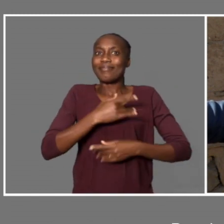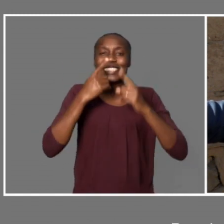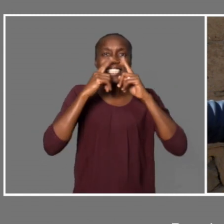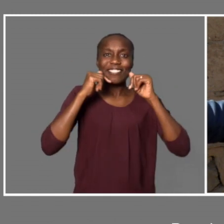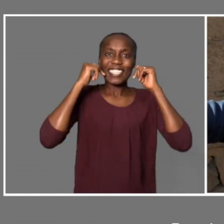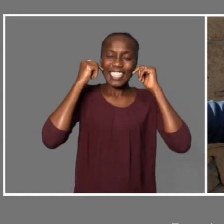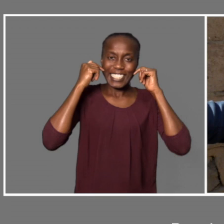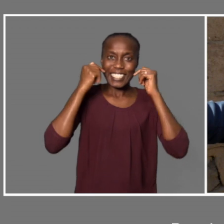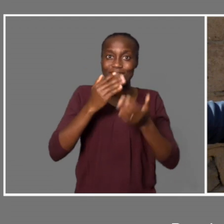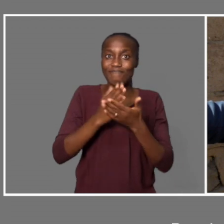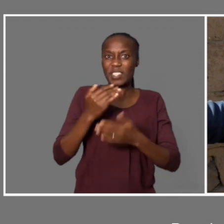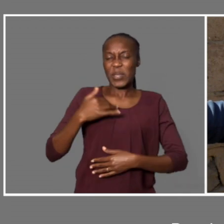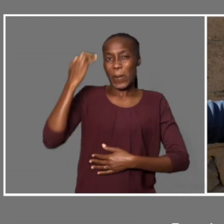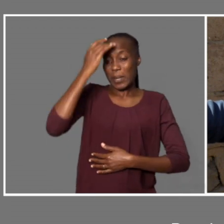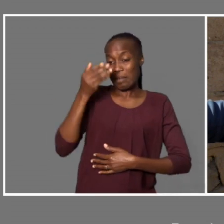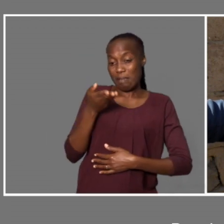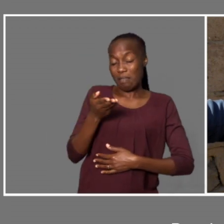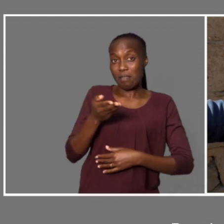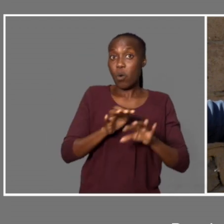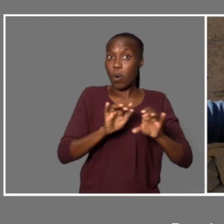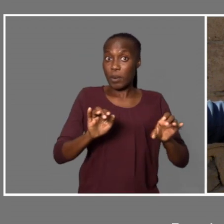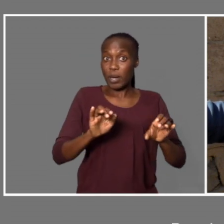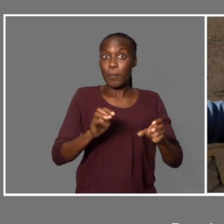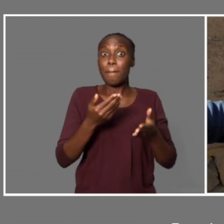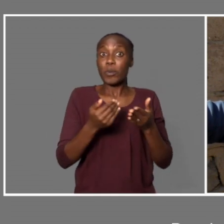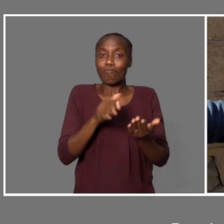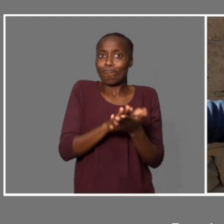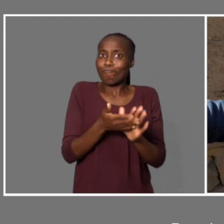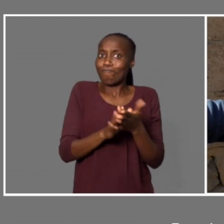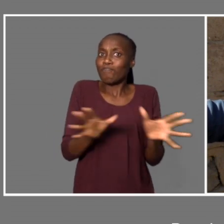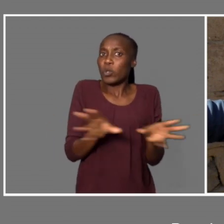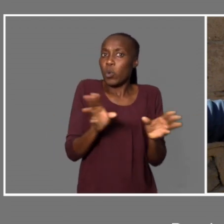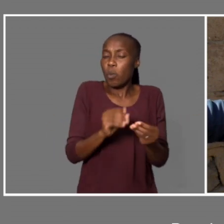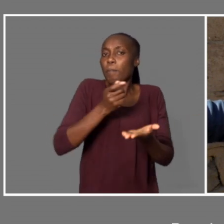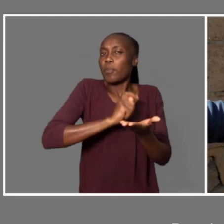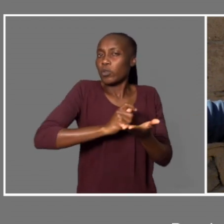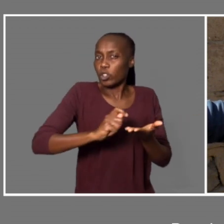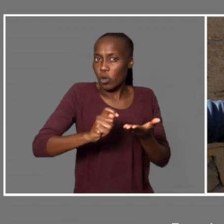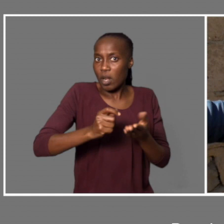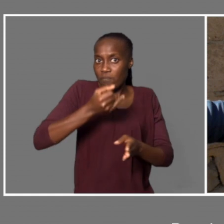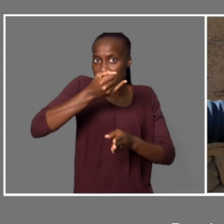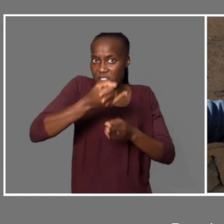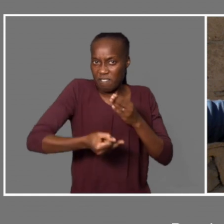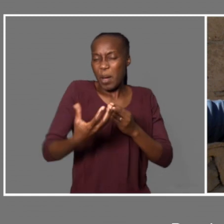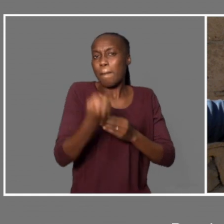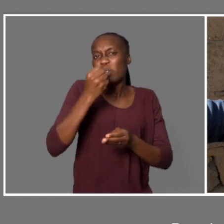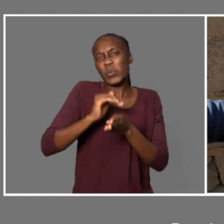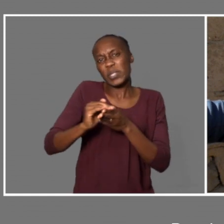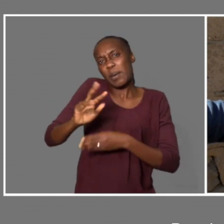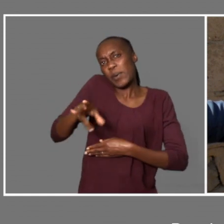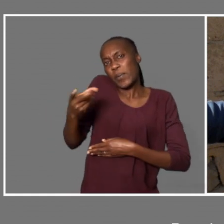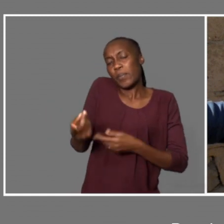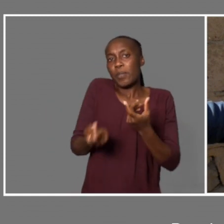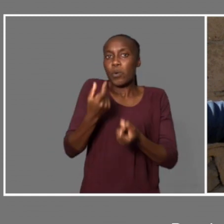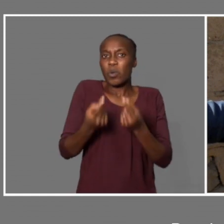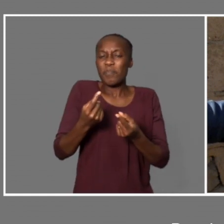esse computador, para além da monografia, é de usar para outros fins. Depois da